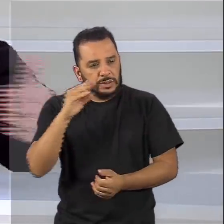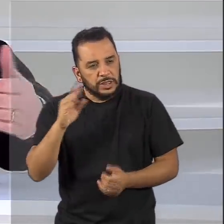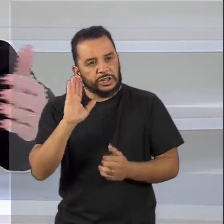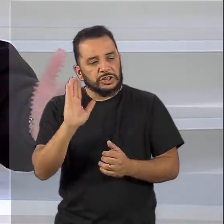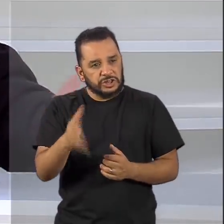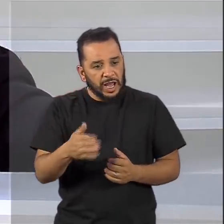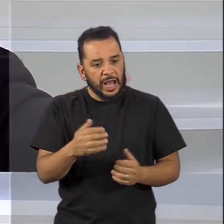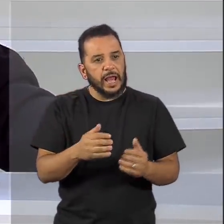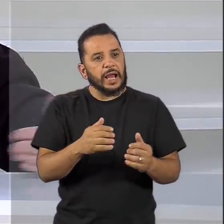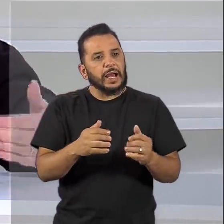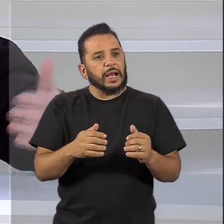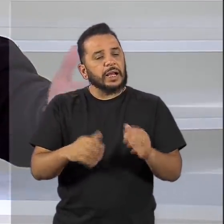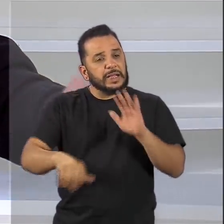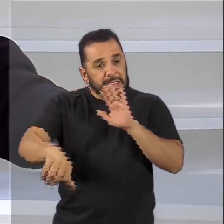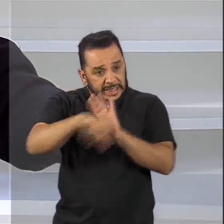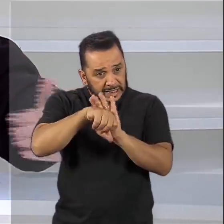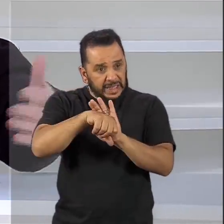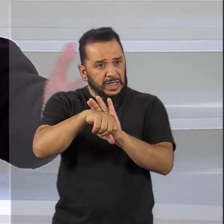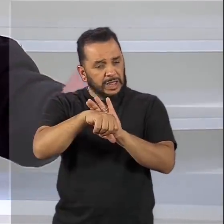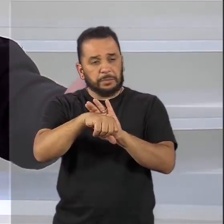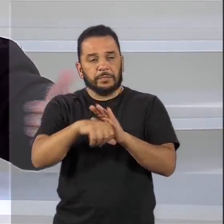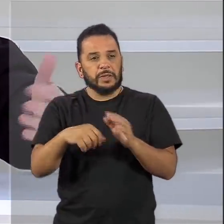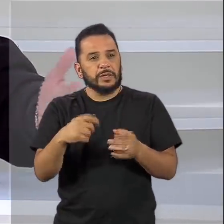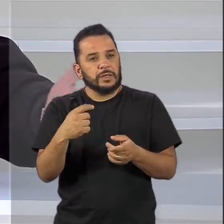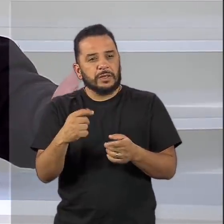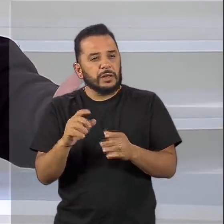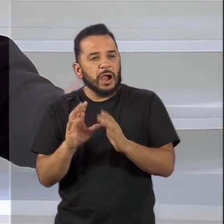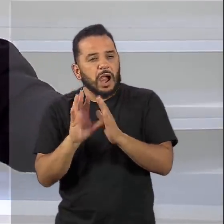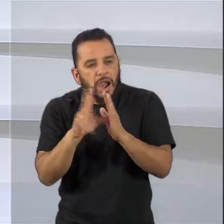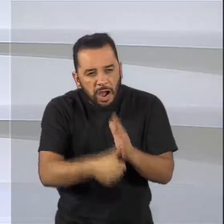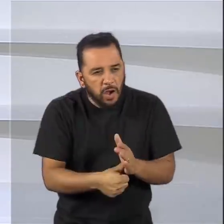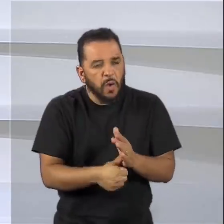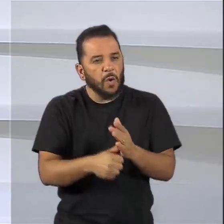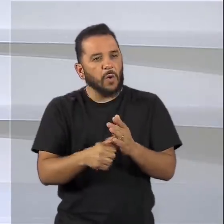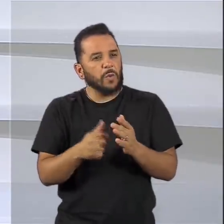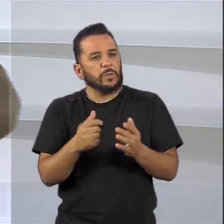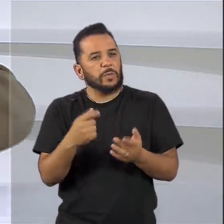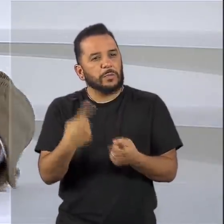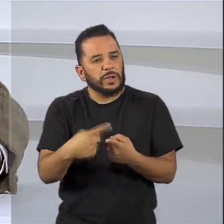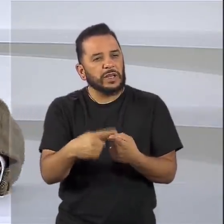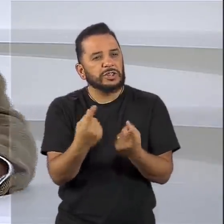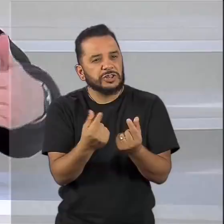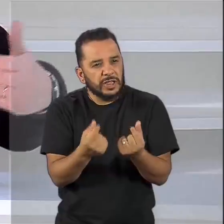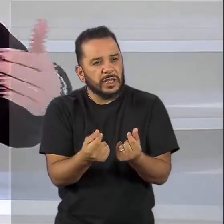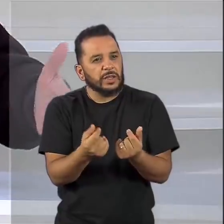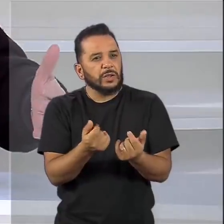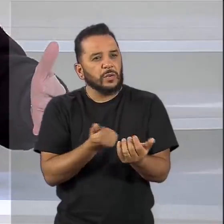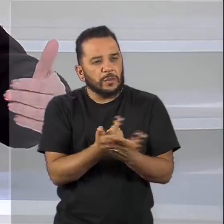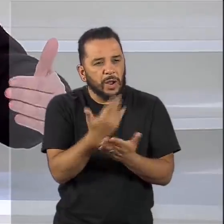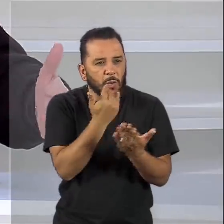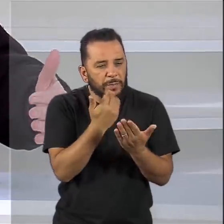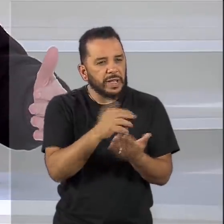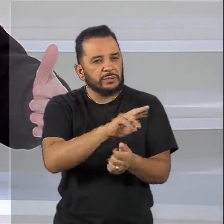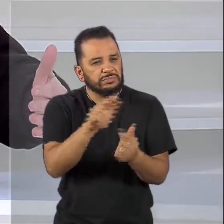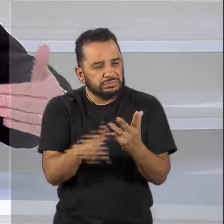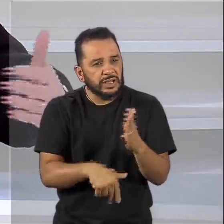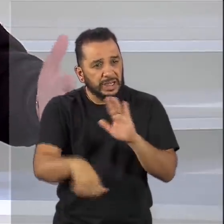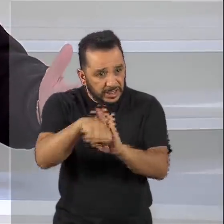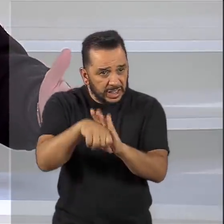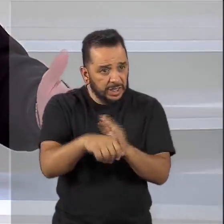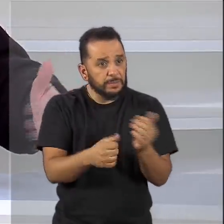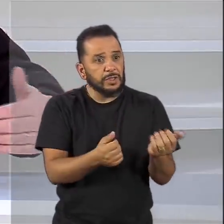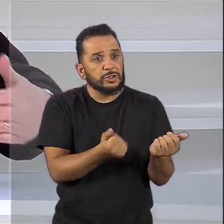coação, ou por necessidade econômica, ou por coação do crime organizado. Para oferecer a